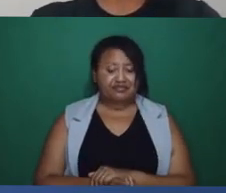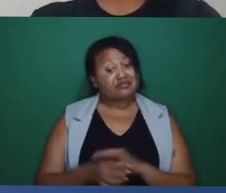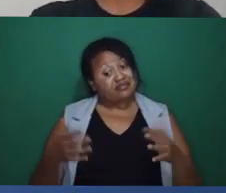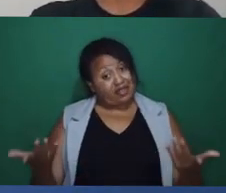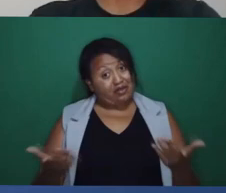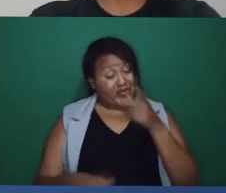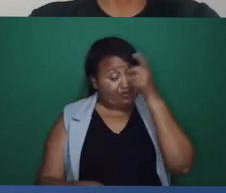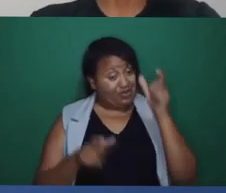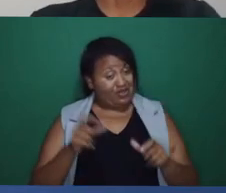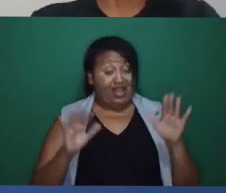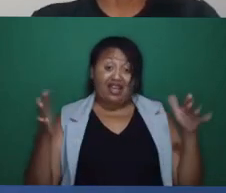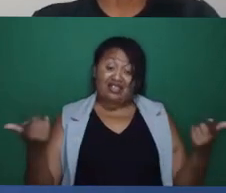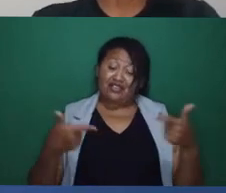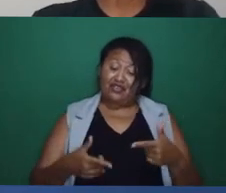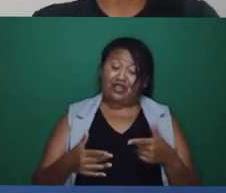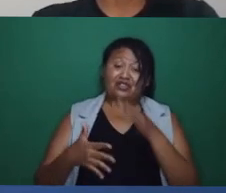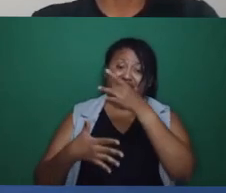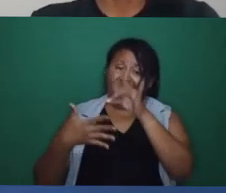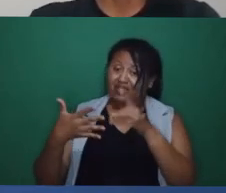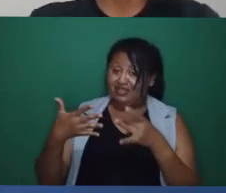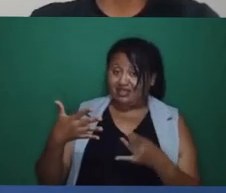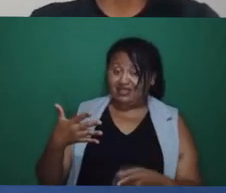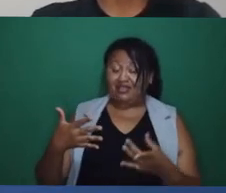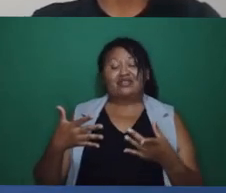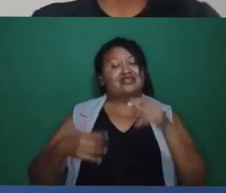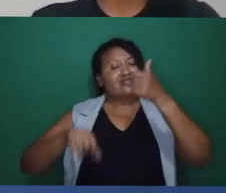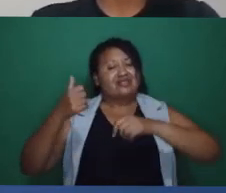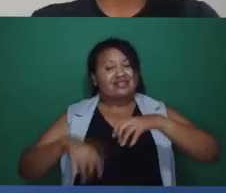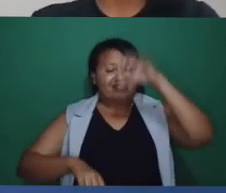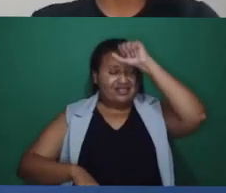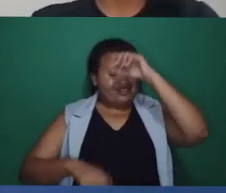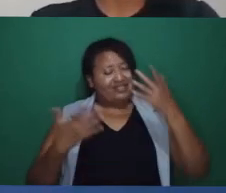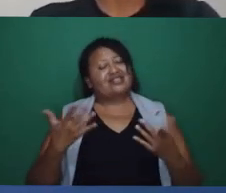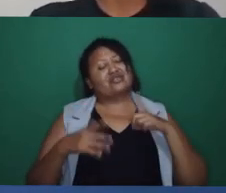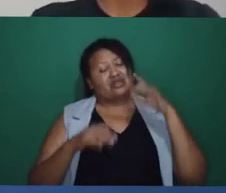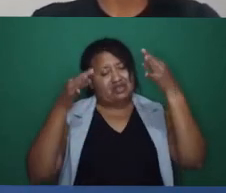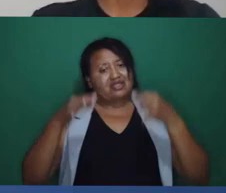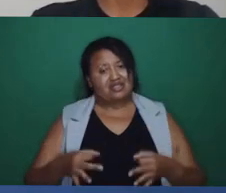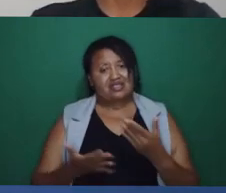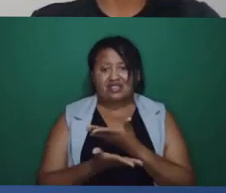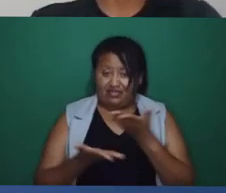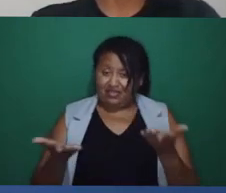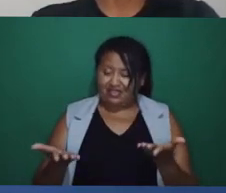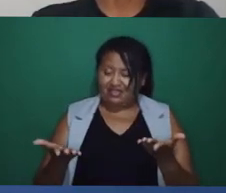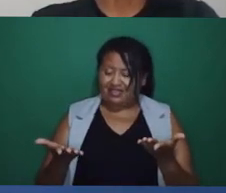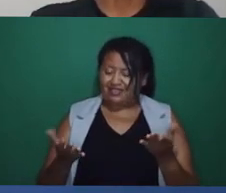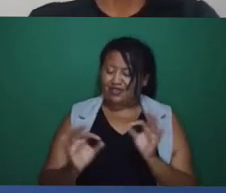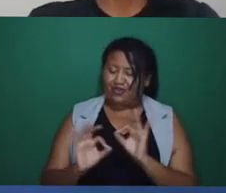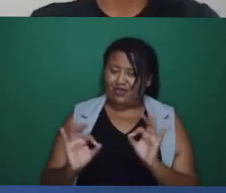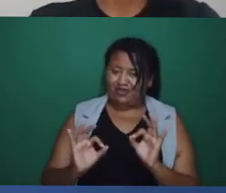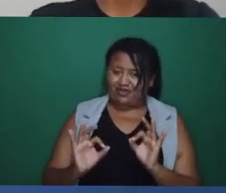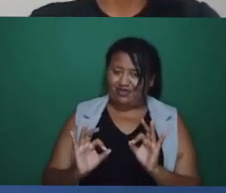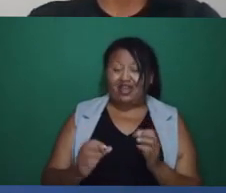Então pessoal Essa foi a nossa correção do simulado simulado esse que eu tenho certeza que vocês saíram super bem